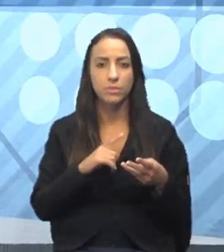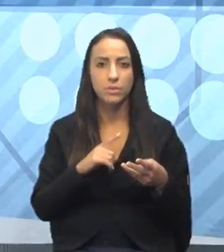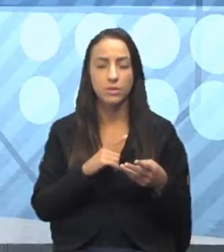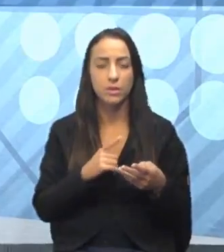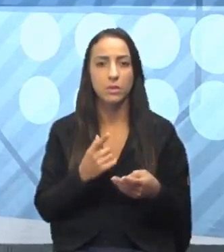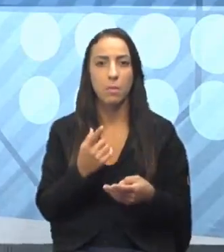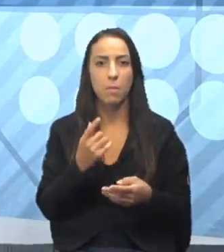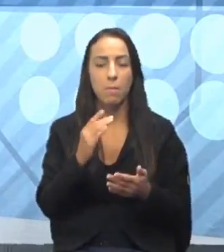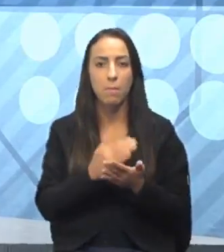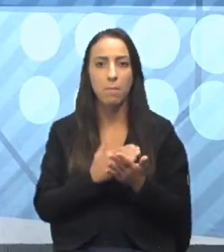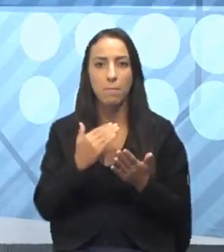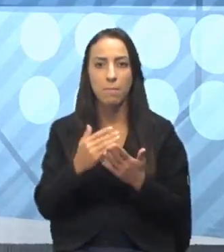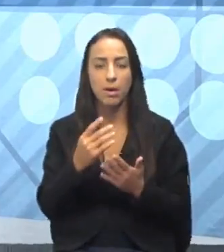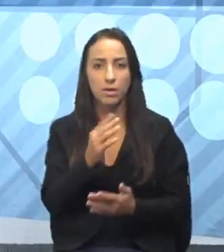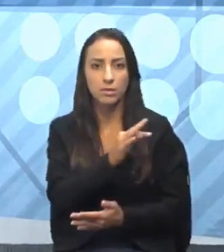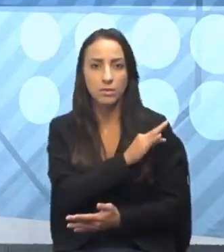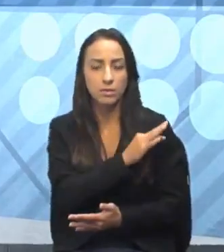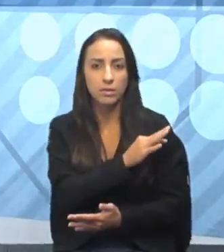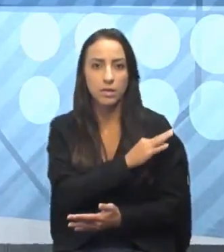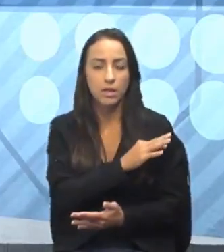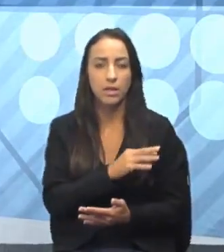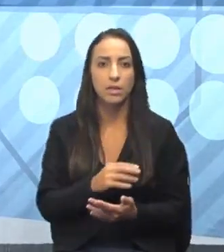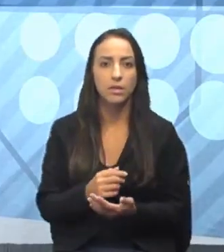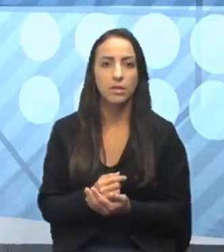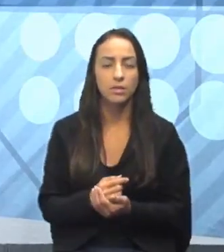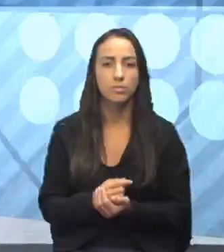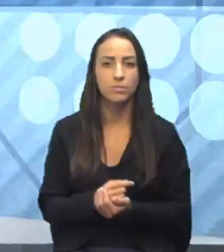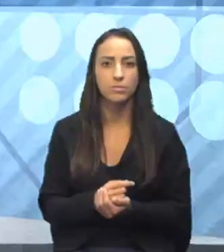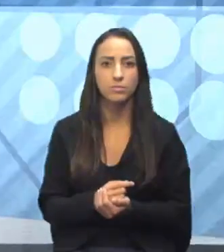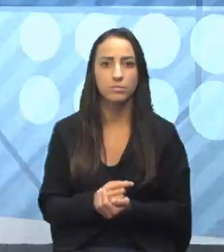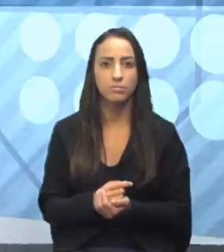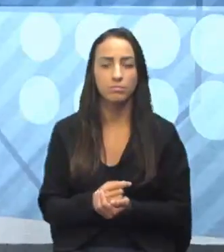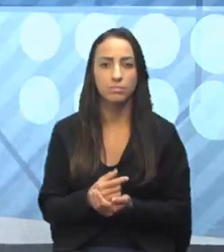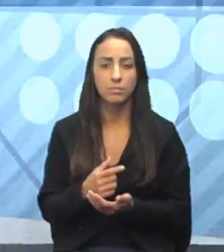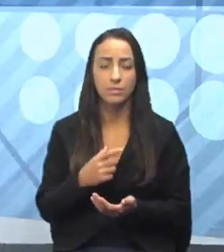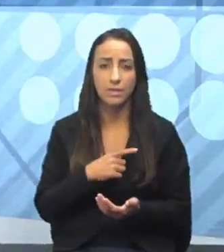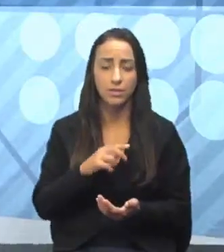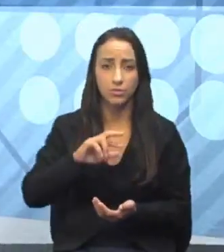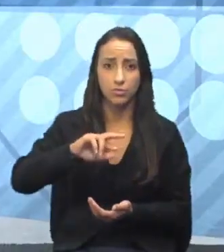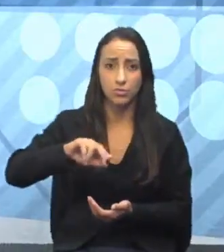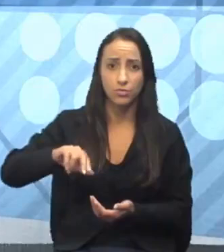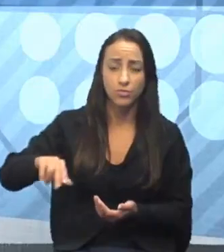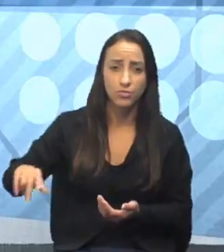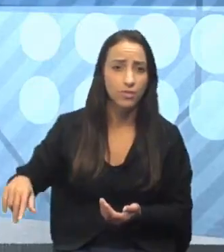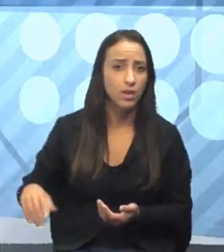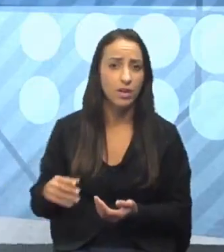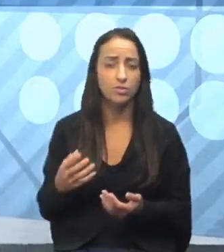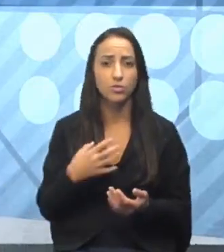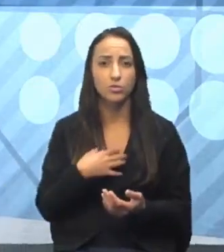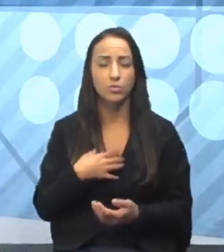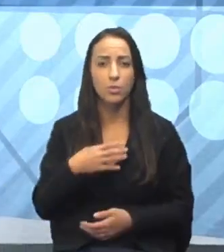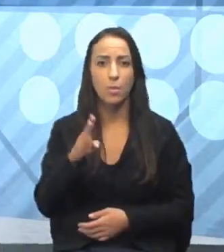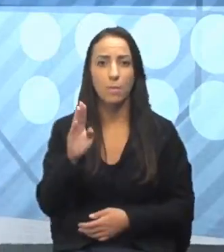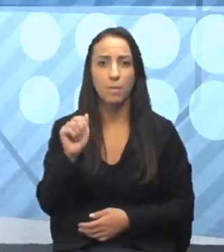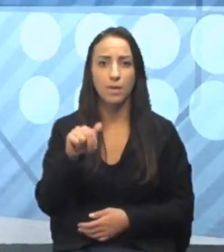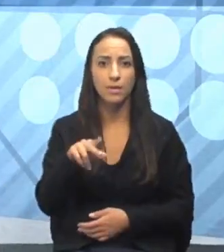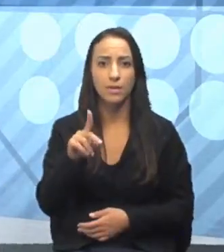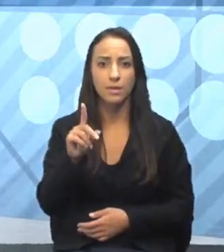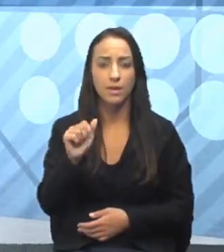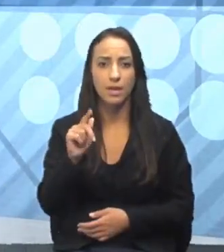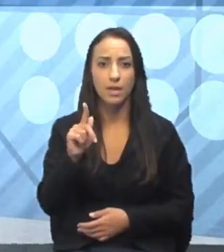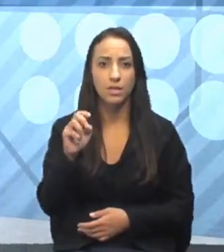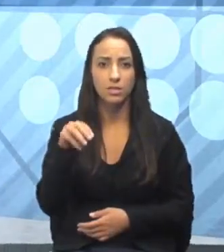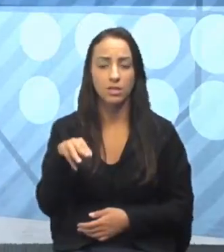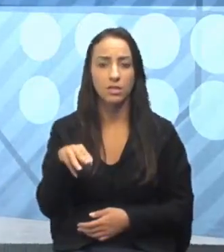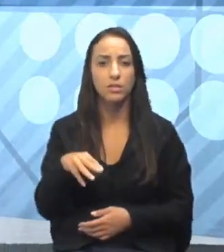uma técnica. Haja visto que nós temos inúmeros tipos de bandagem, inúmeros